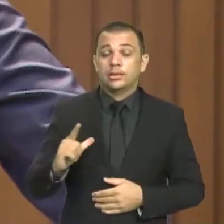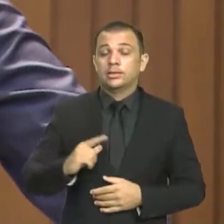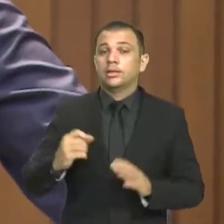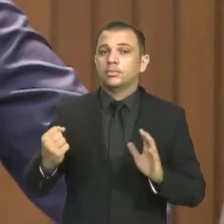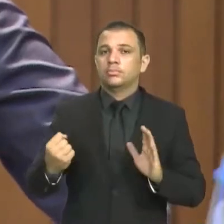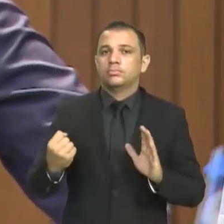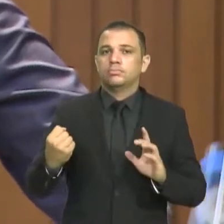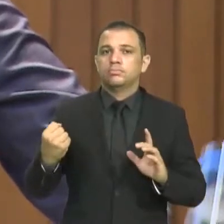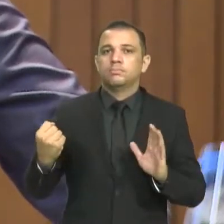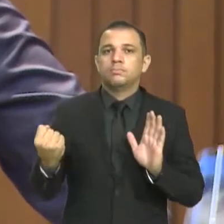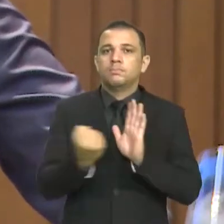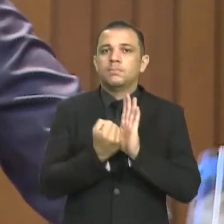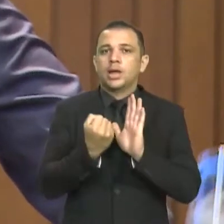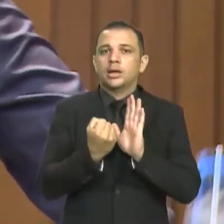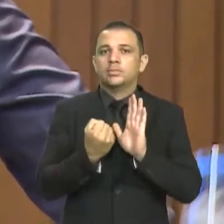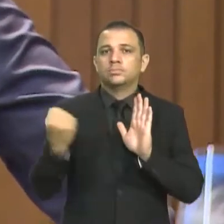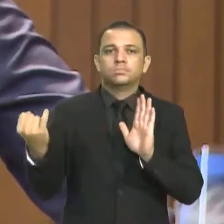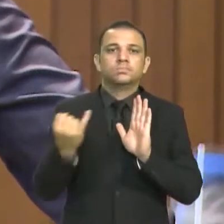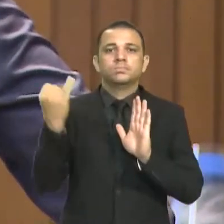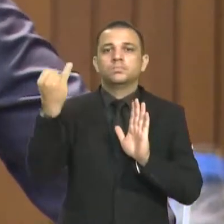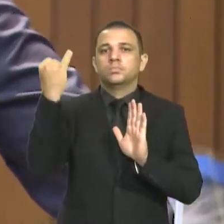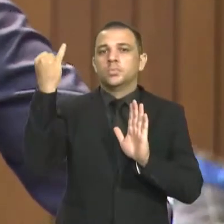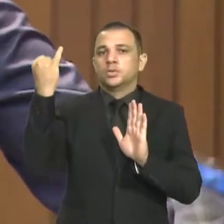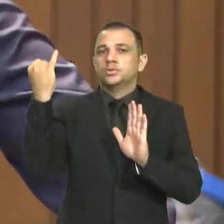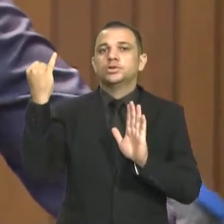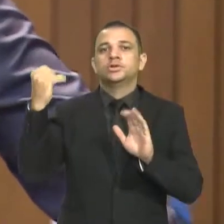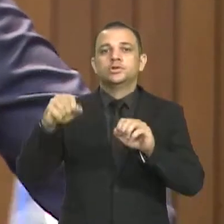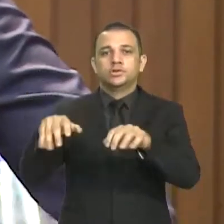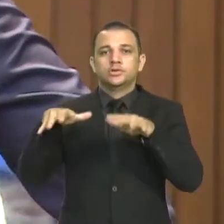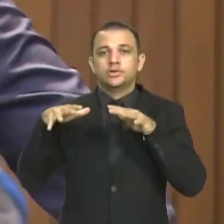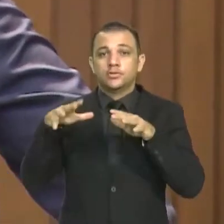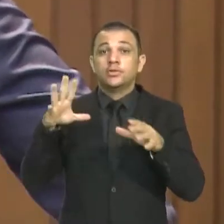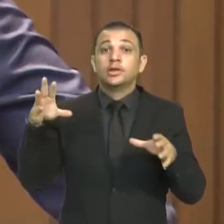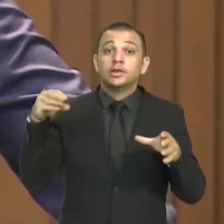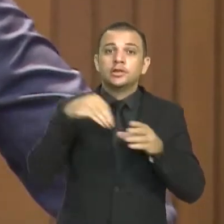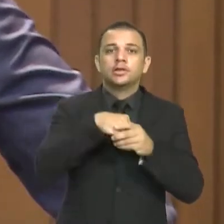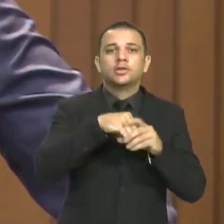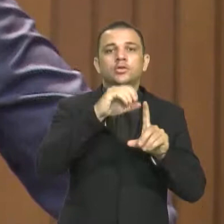calendário religioso de todo o Maranhão.